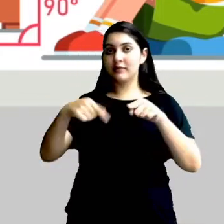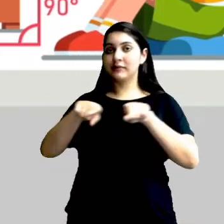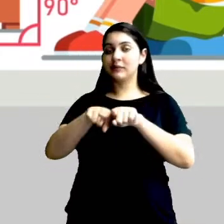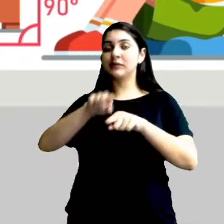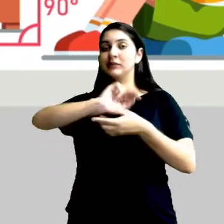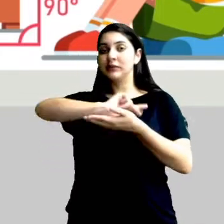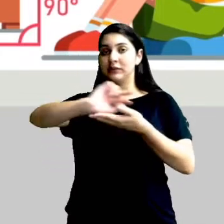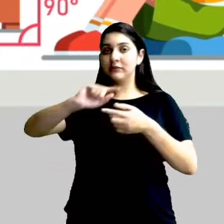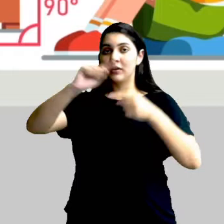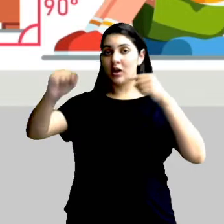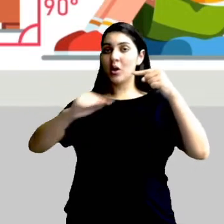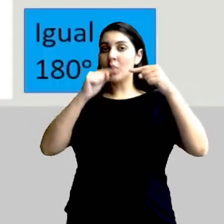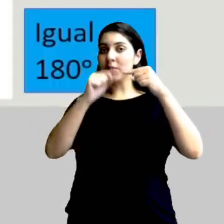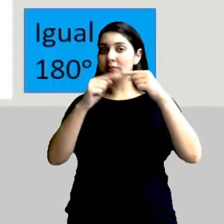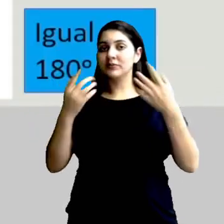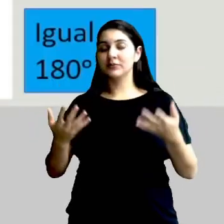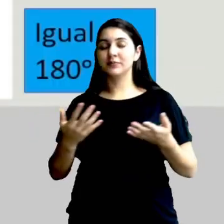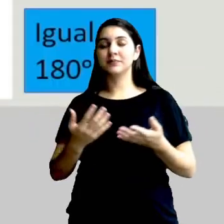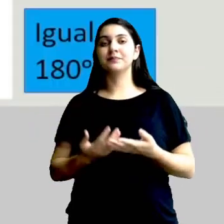diferentes objetos.